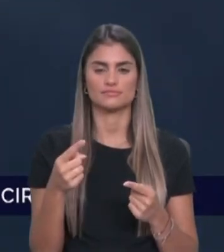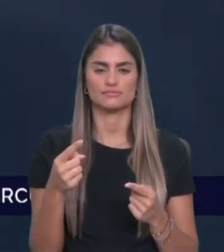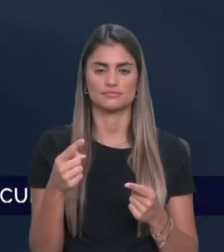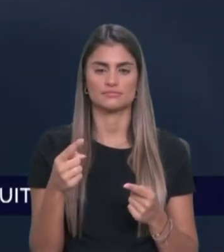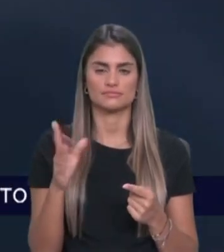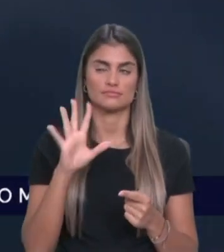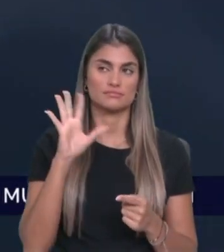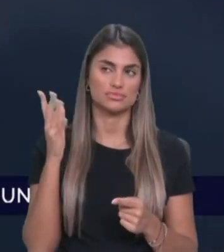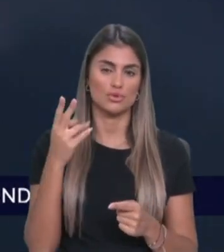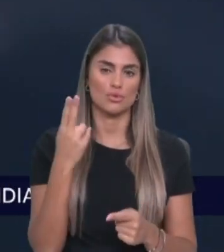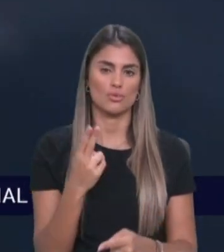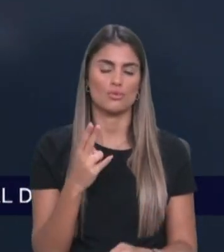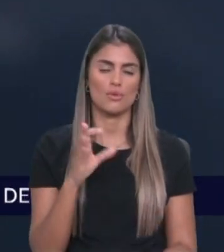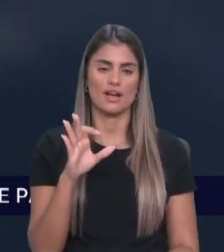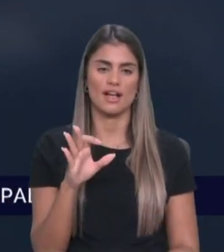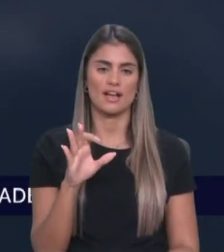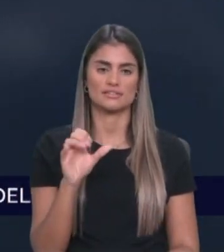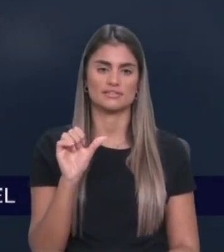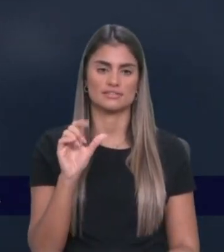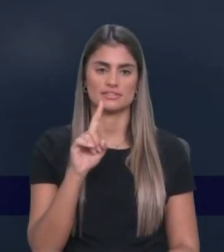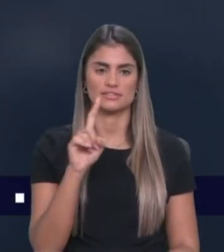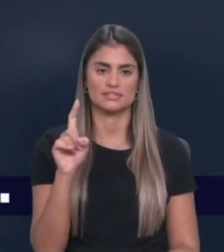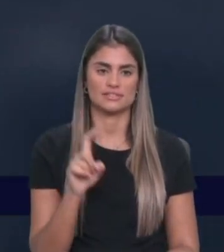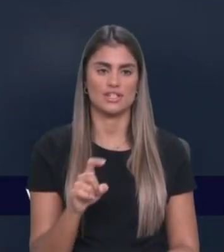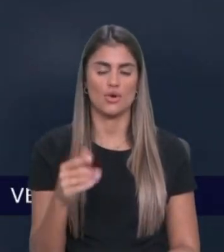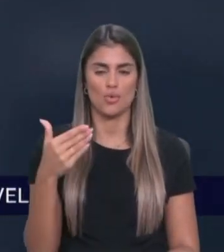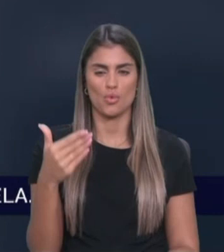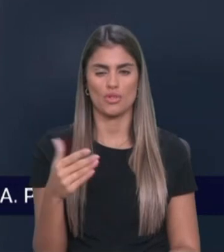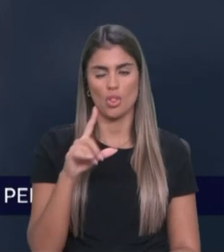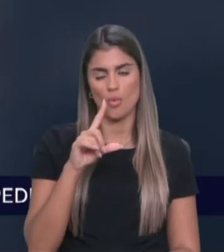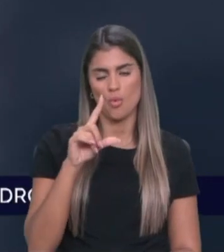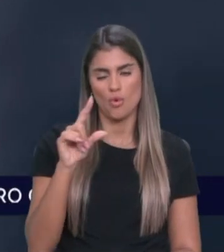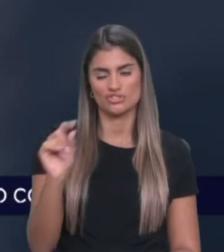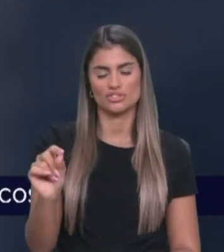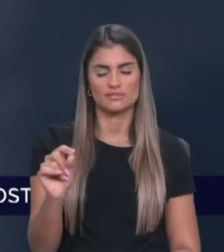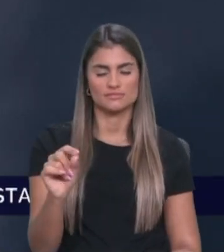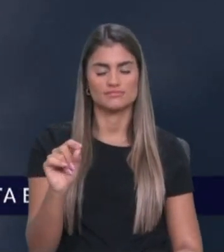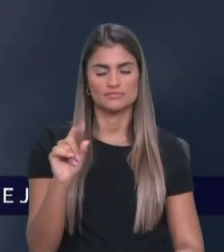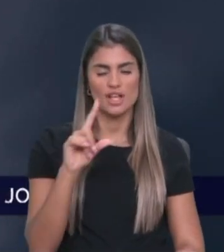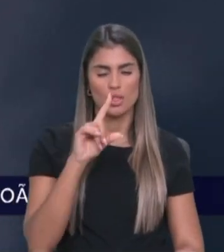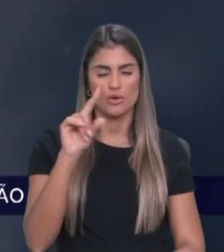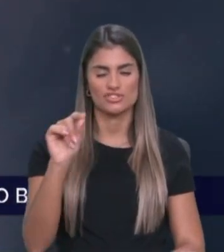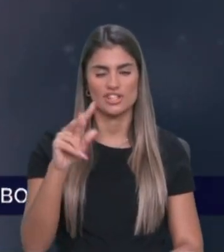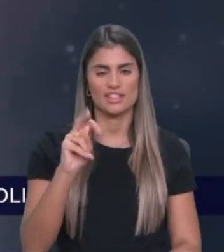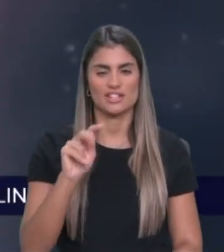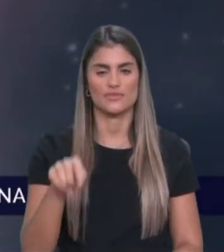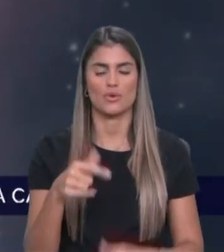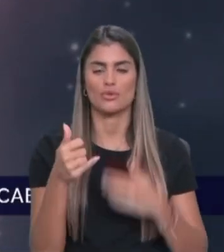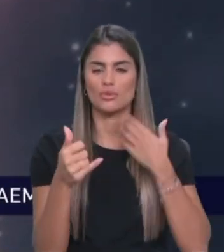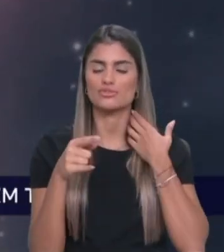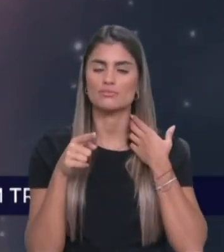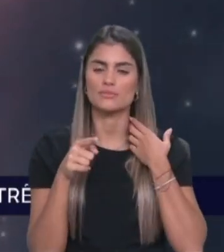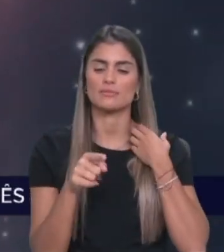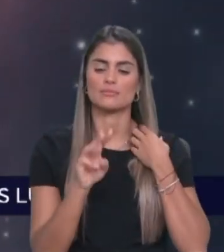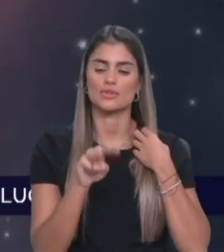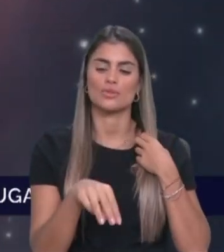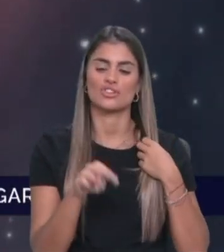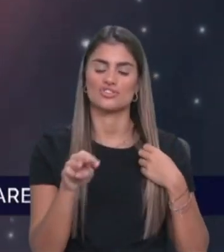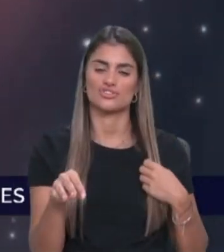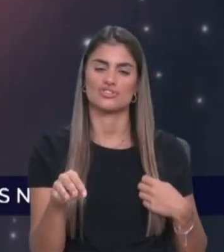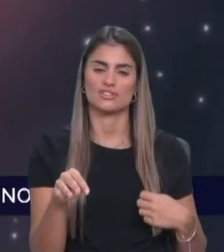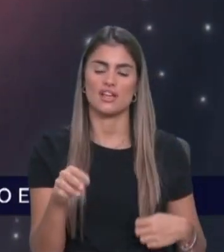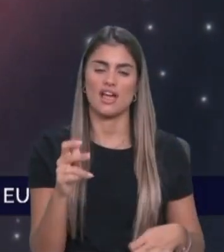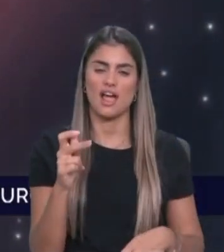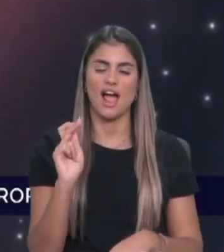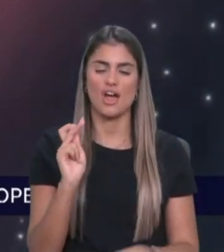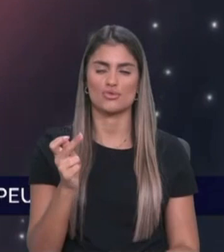galáxia UHZ1. Está mesmo muito distante de nós. Está distante, está a 13,2 mil milhões de anos-luz da Terra, ou